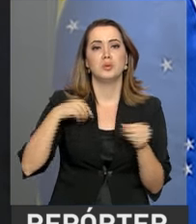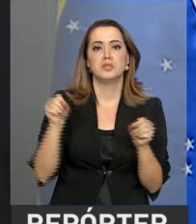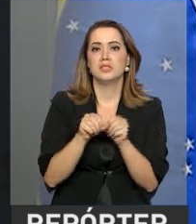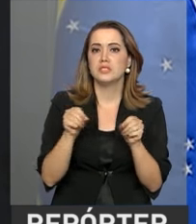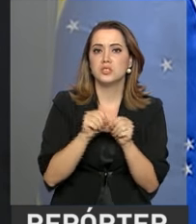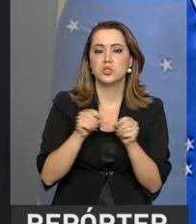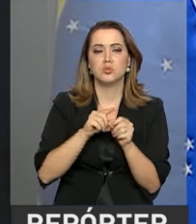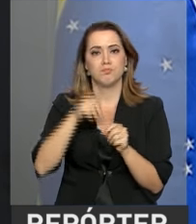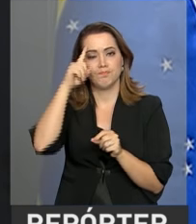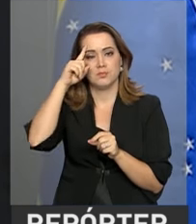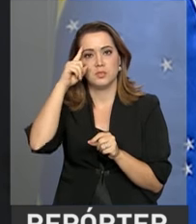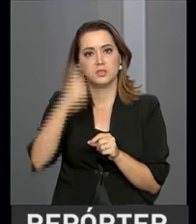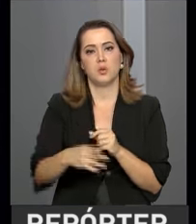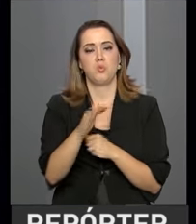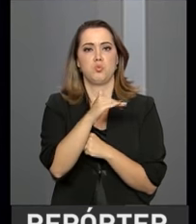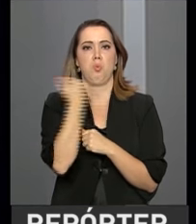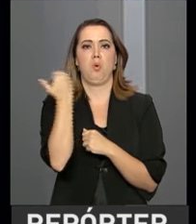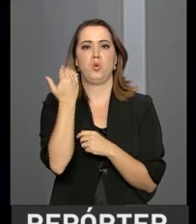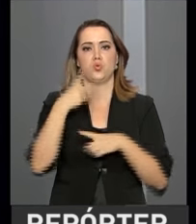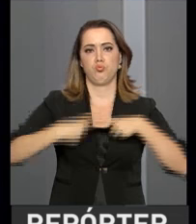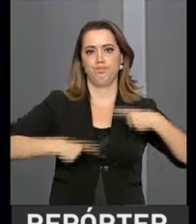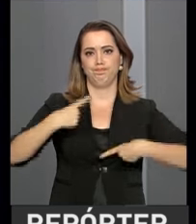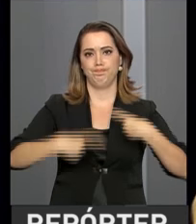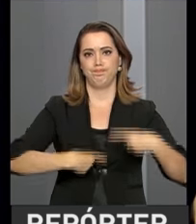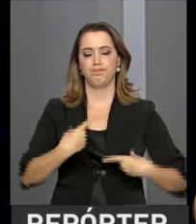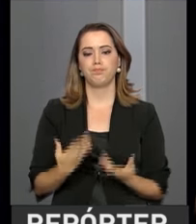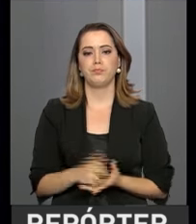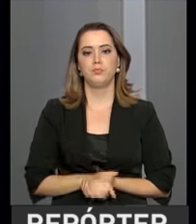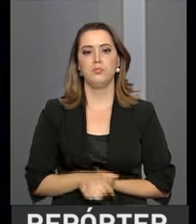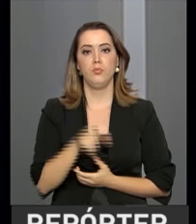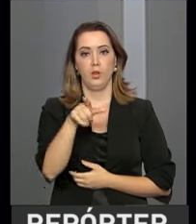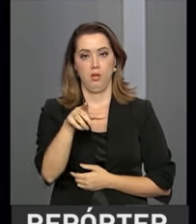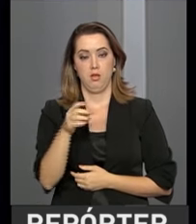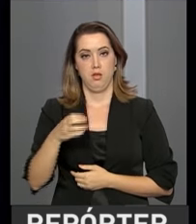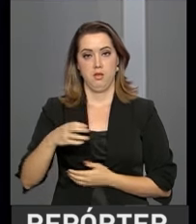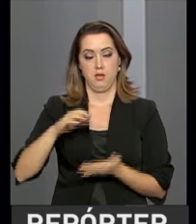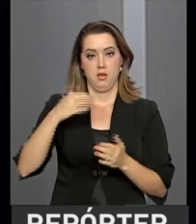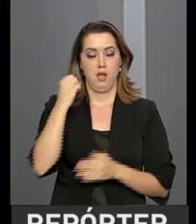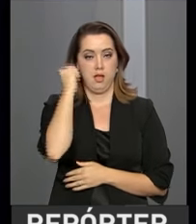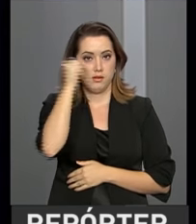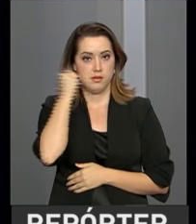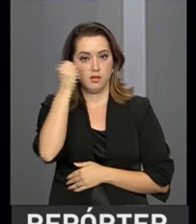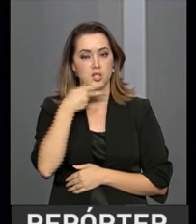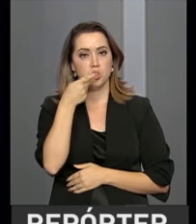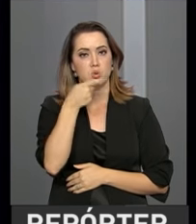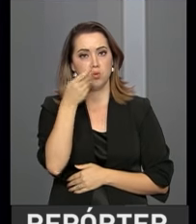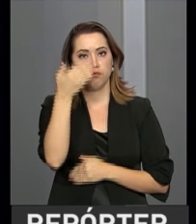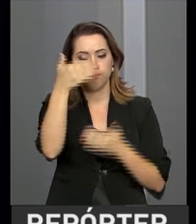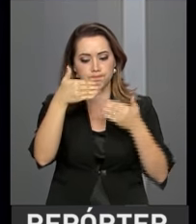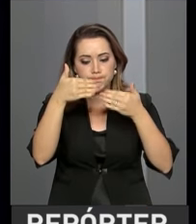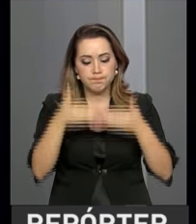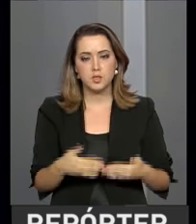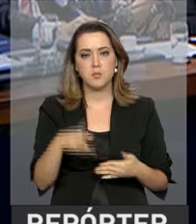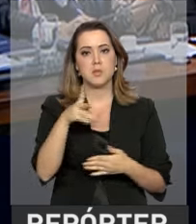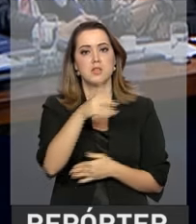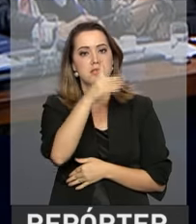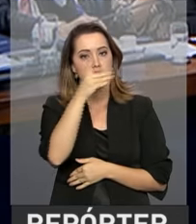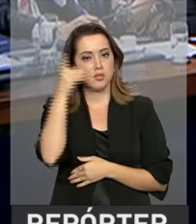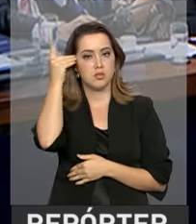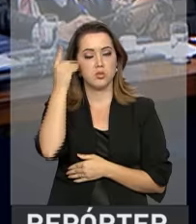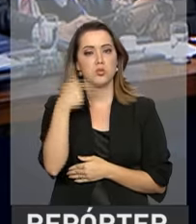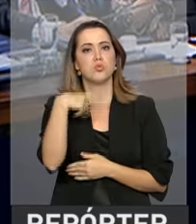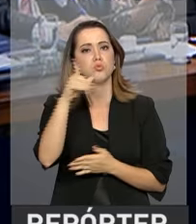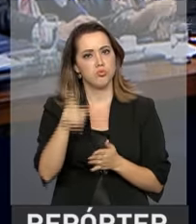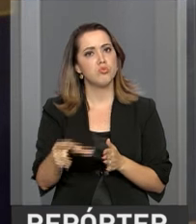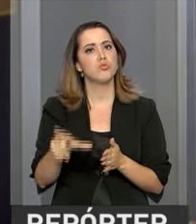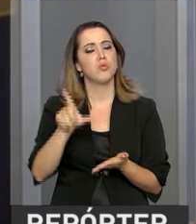uma pena de morte política. A senadora Ana Méria, do PP do Rio Grande do Sul, disse que a presença de Dilma no Senado legitima